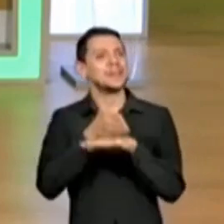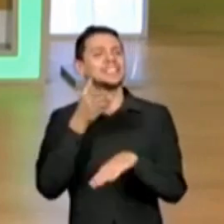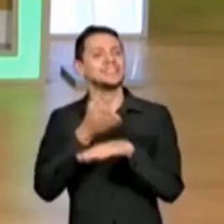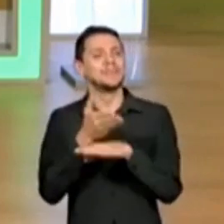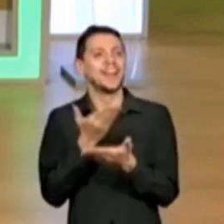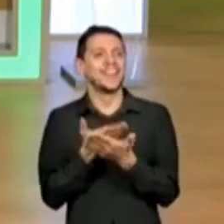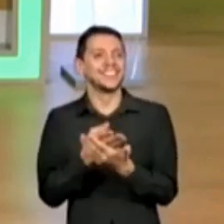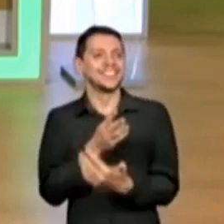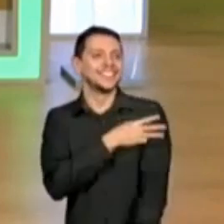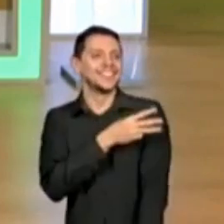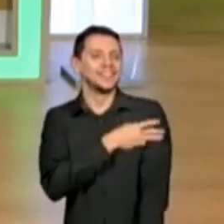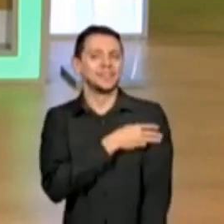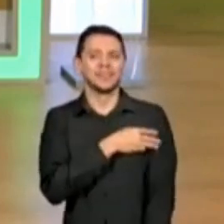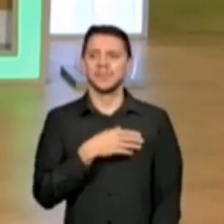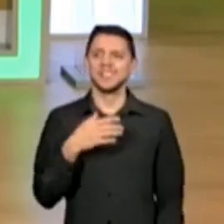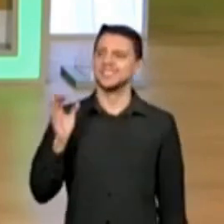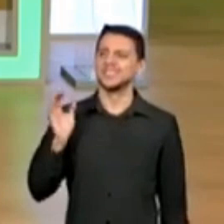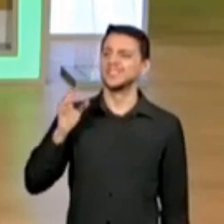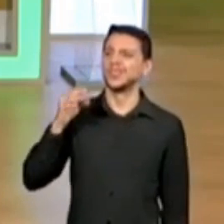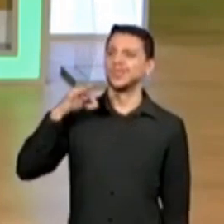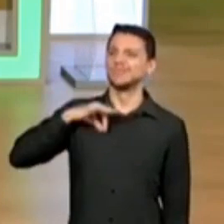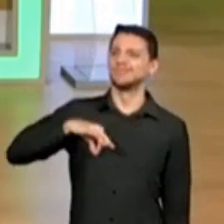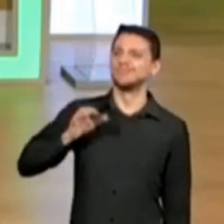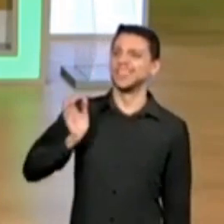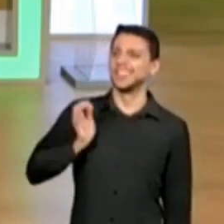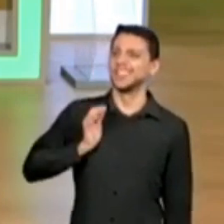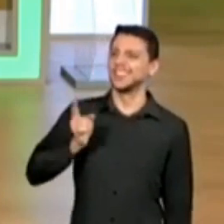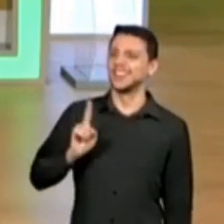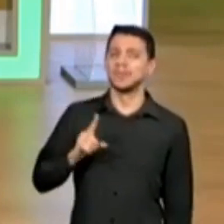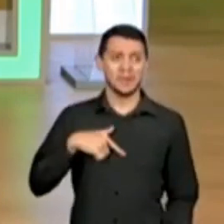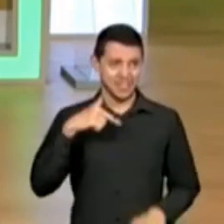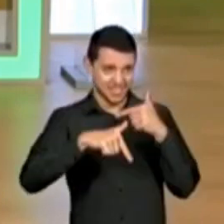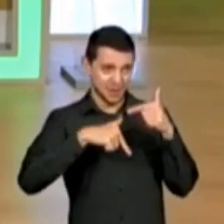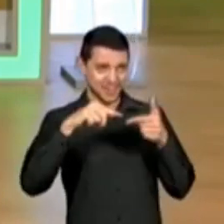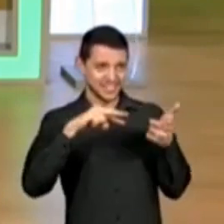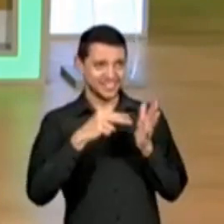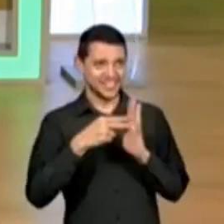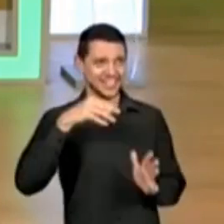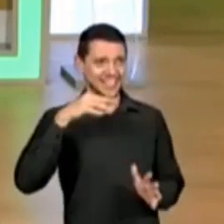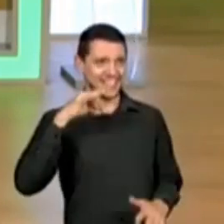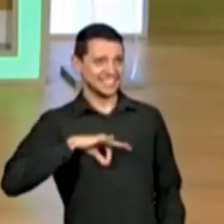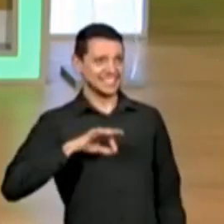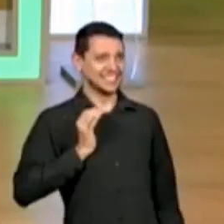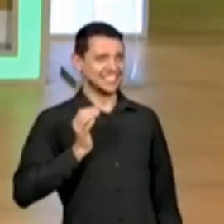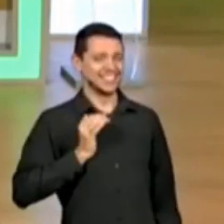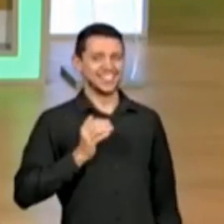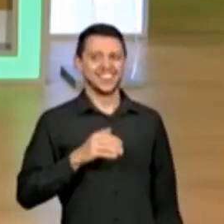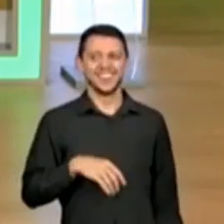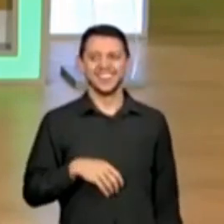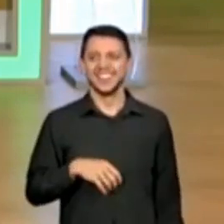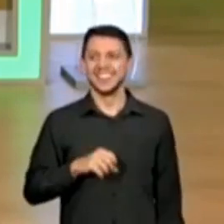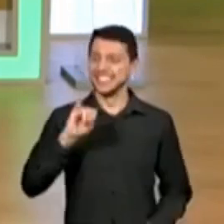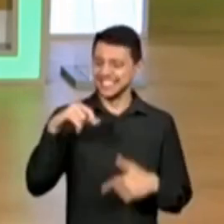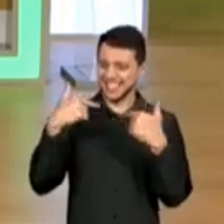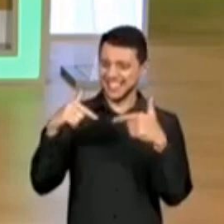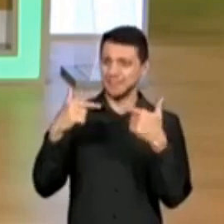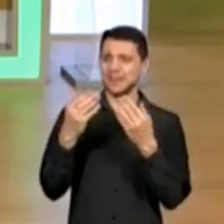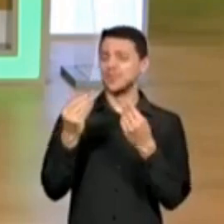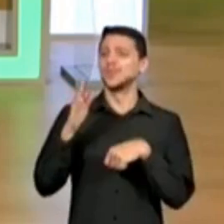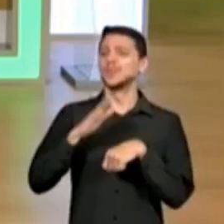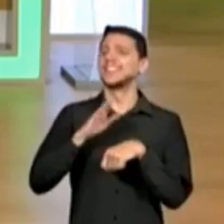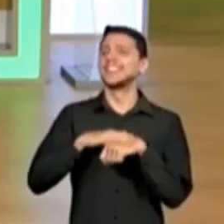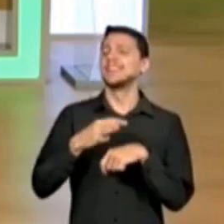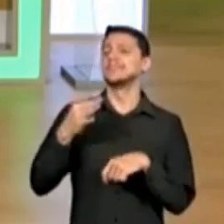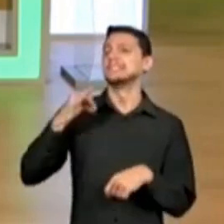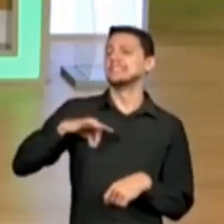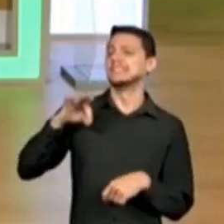tô rica, não. Não tá? Não. Não é trabalhando que a gente fica rica? É que quem muito trabalha não tem tempo pra ganhar dinheiro, falam isso também,